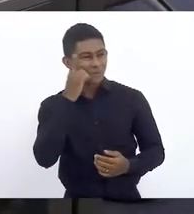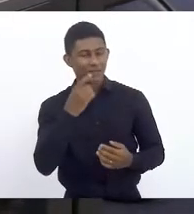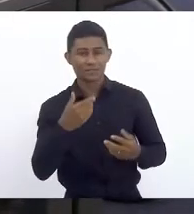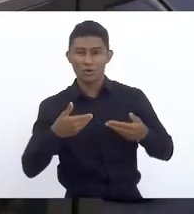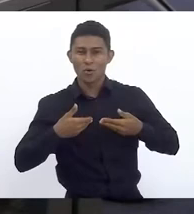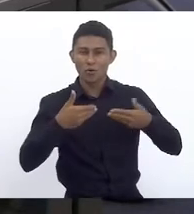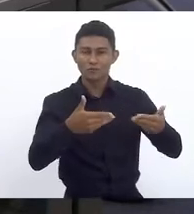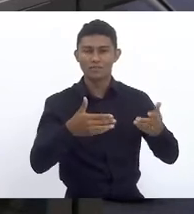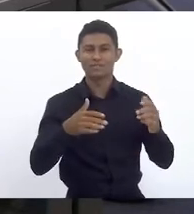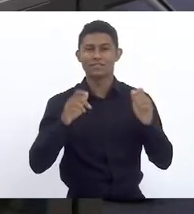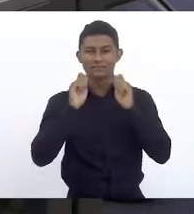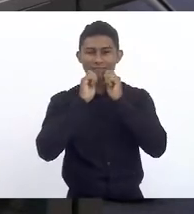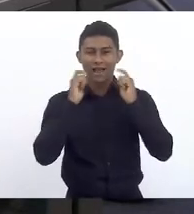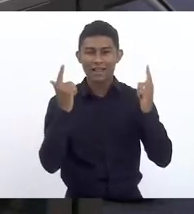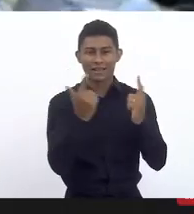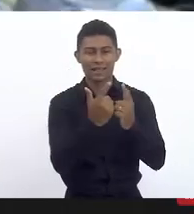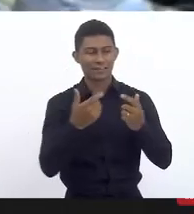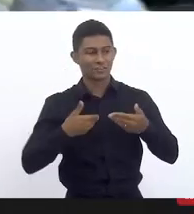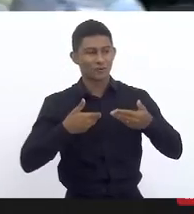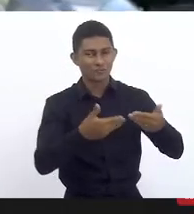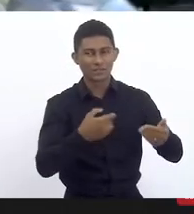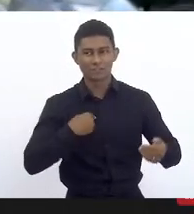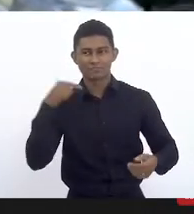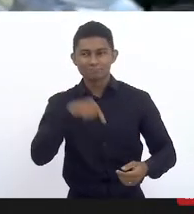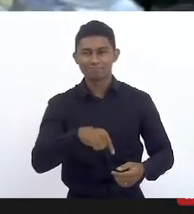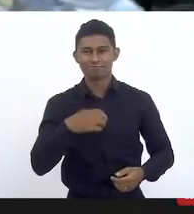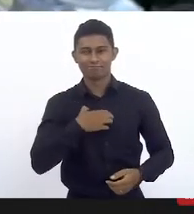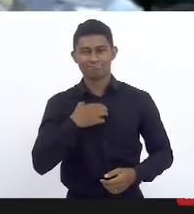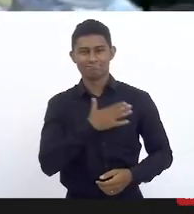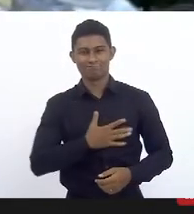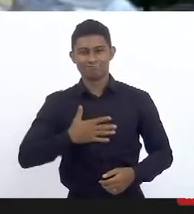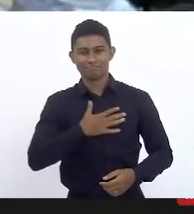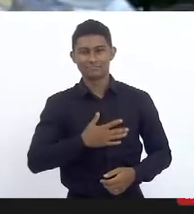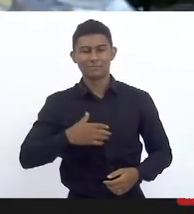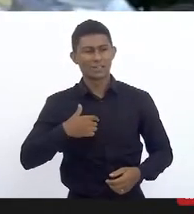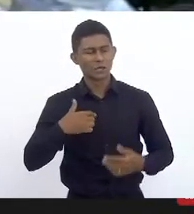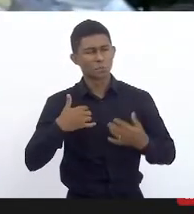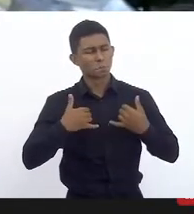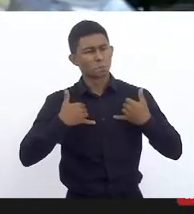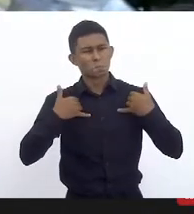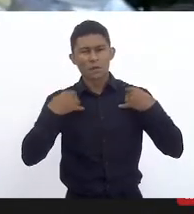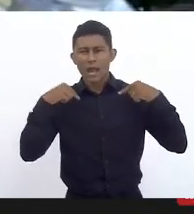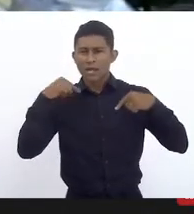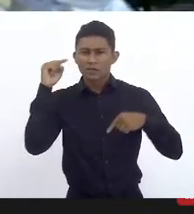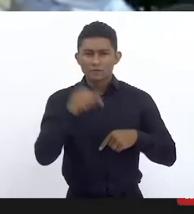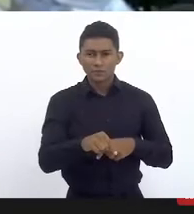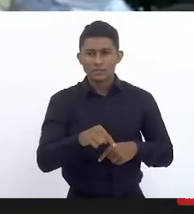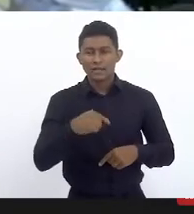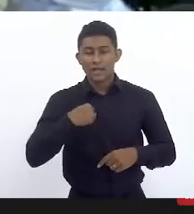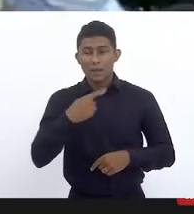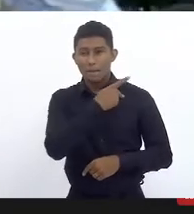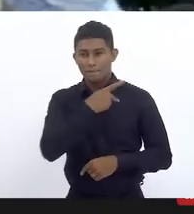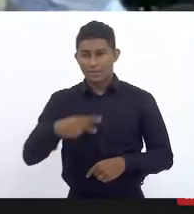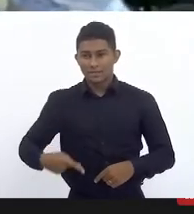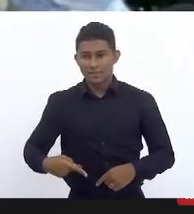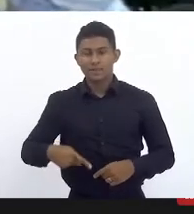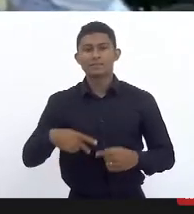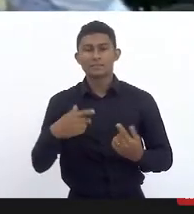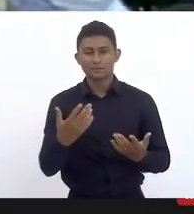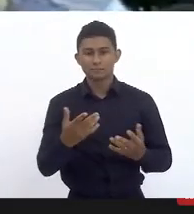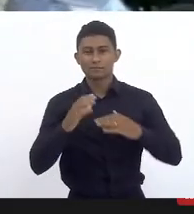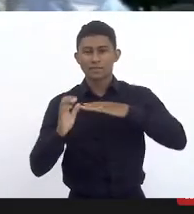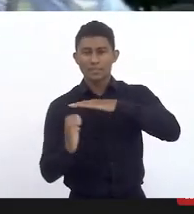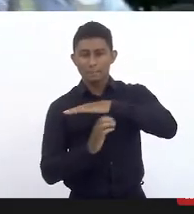da Alerj. Uma honra estar aqui presente. Eu sou presidente da ACESP, Associação de Empresas Brasileiras de Tecnologia da